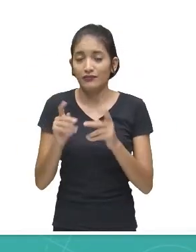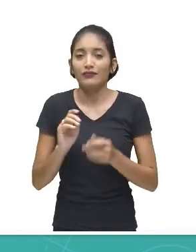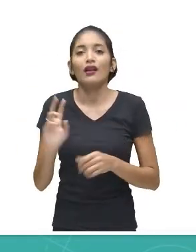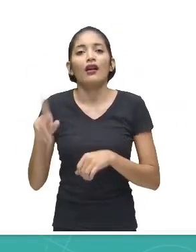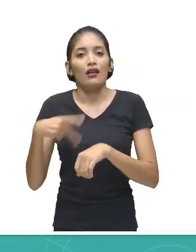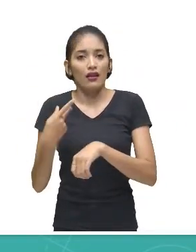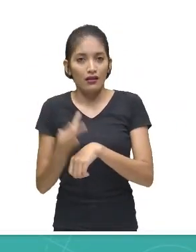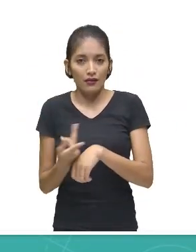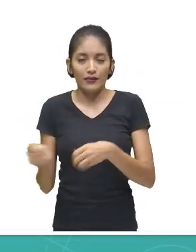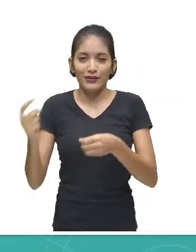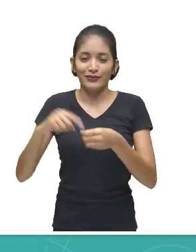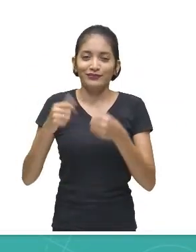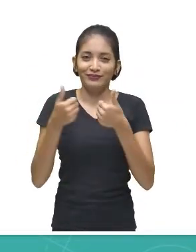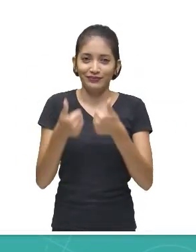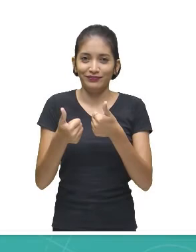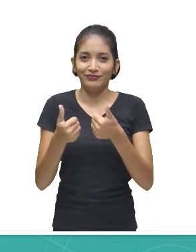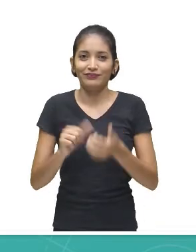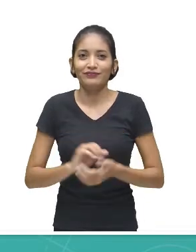daqui a pouco eu retorno com vocês.